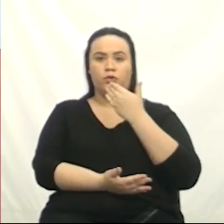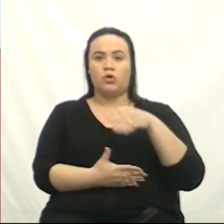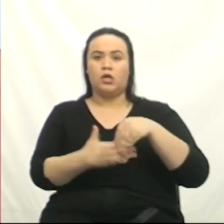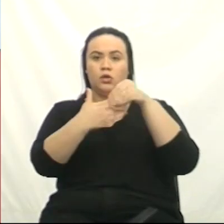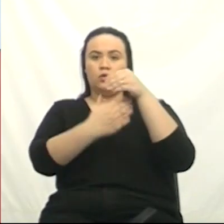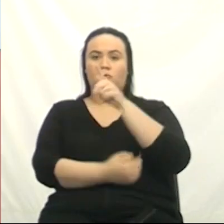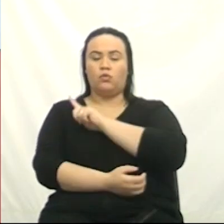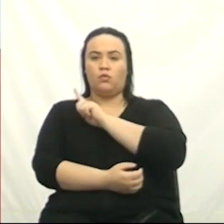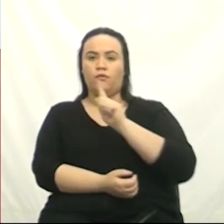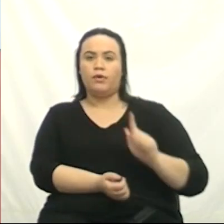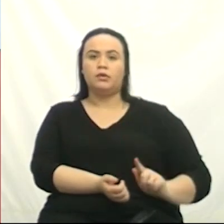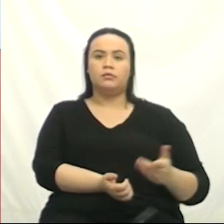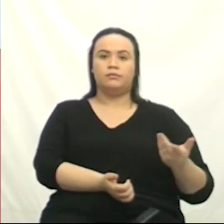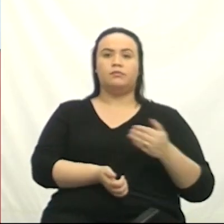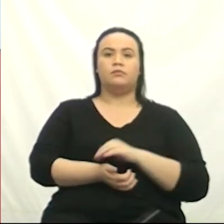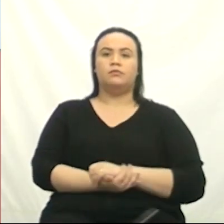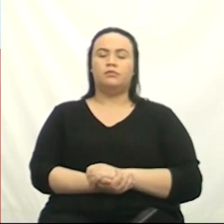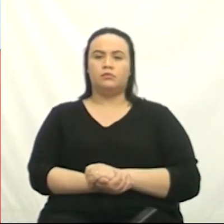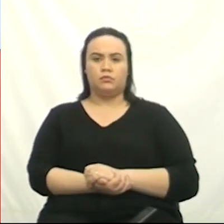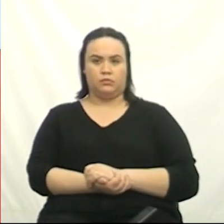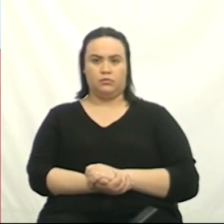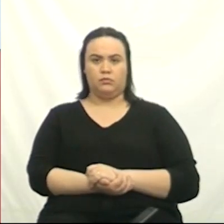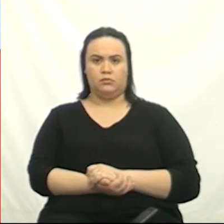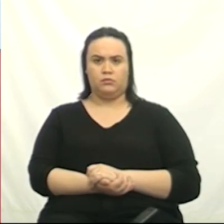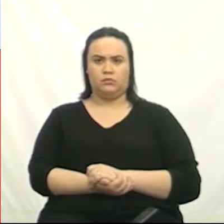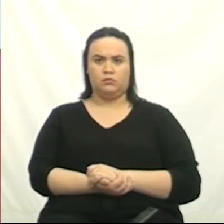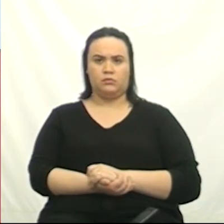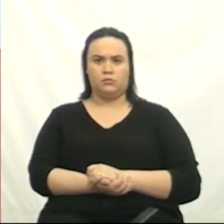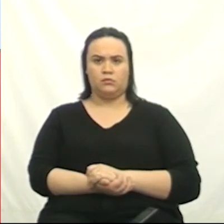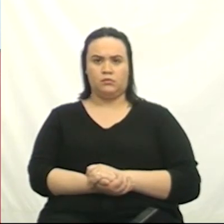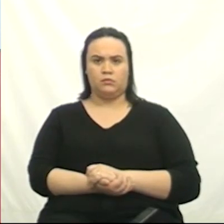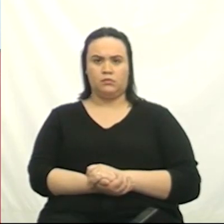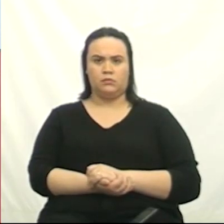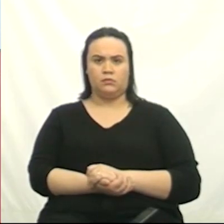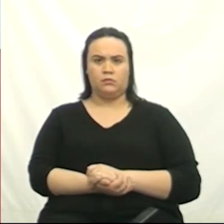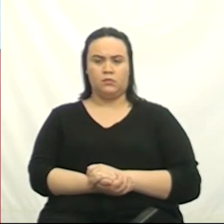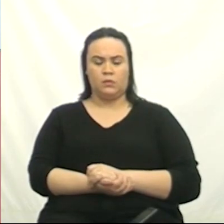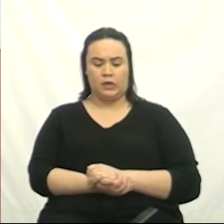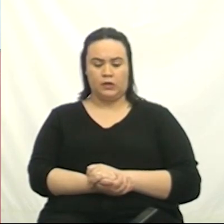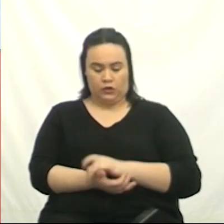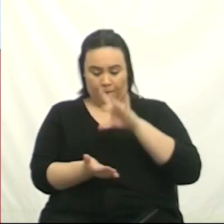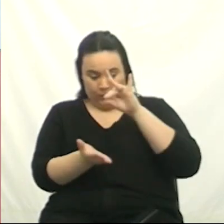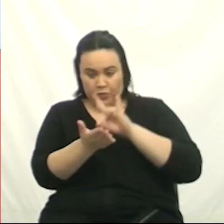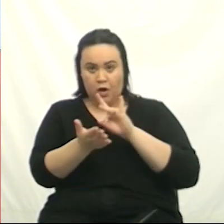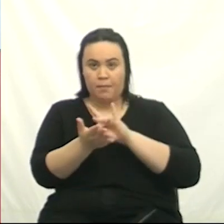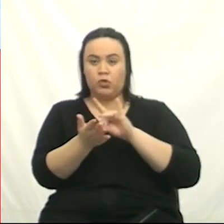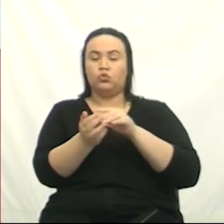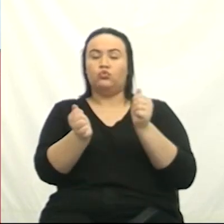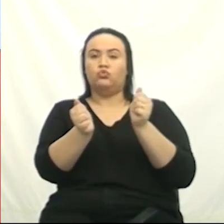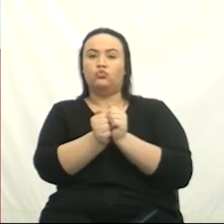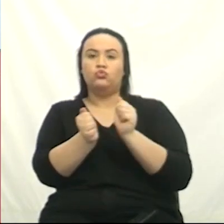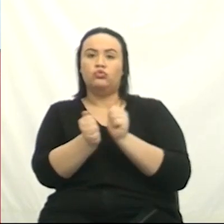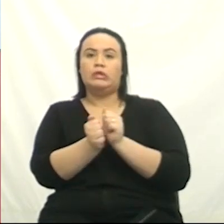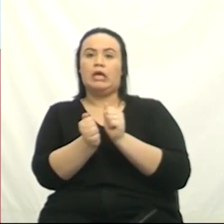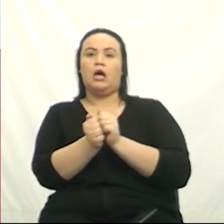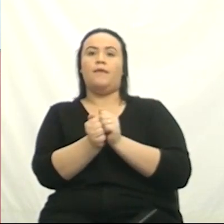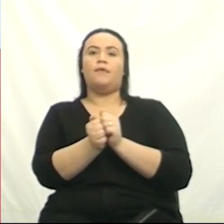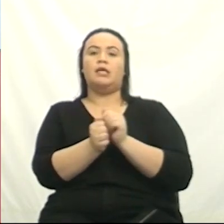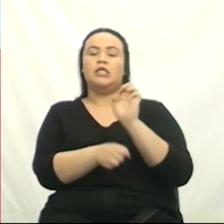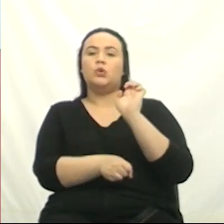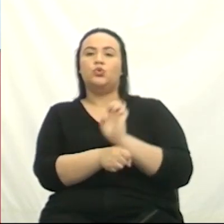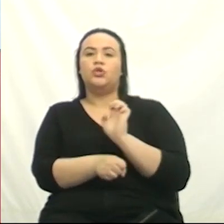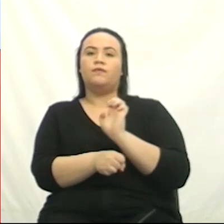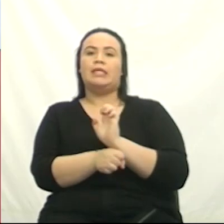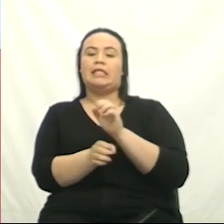governo para ativar de fato essa conversa junto ao Executivo, junto à Secretaria de Assistência